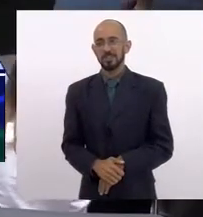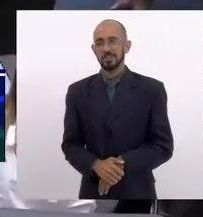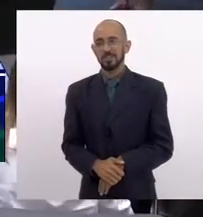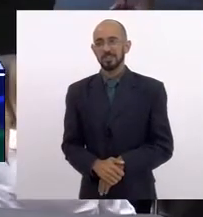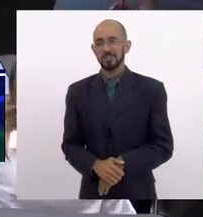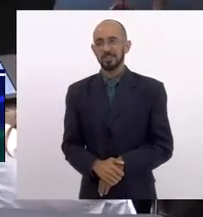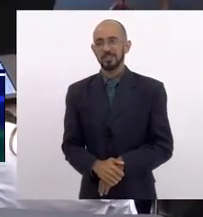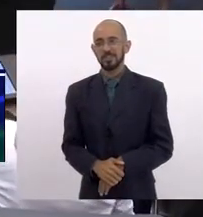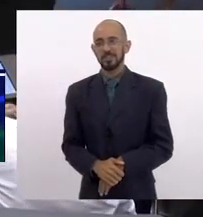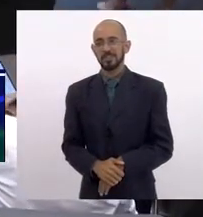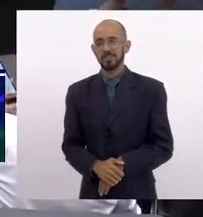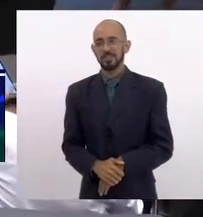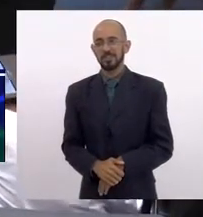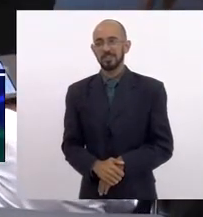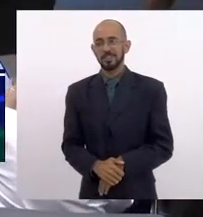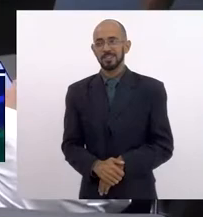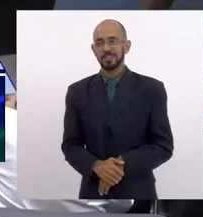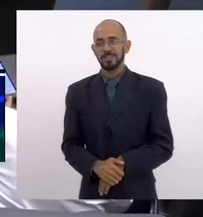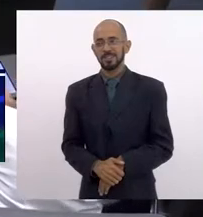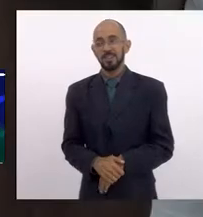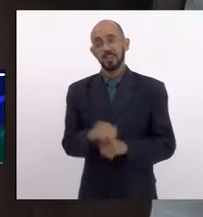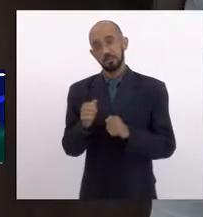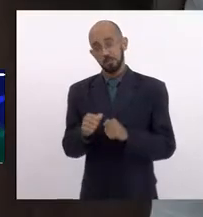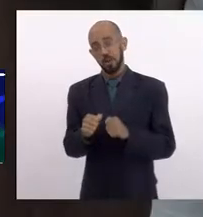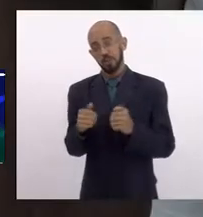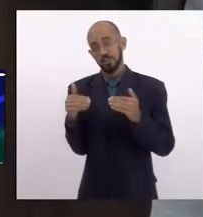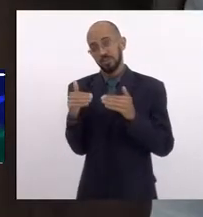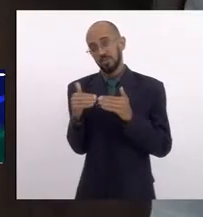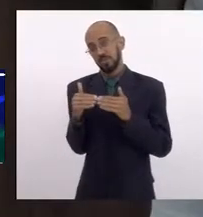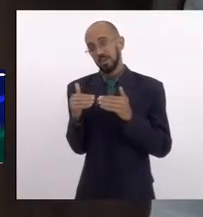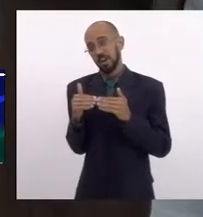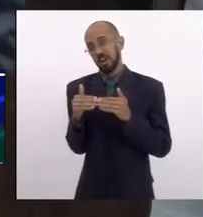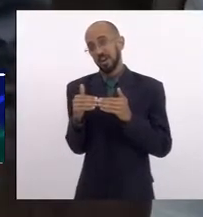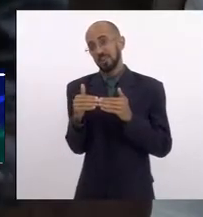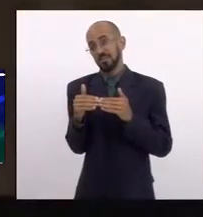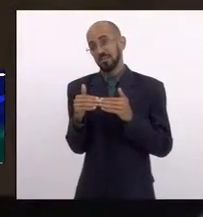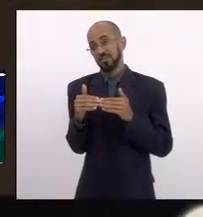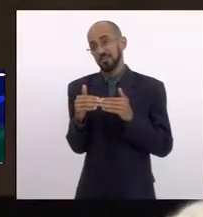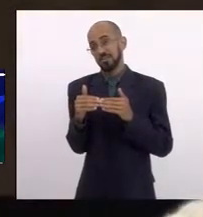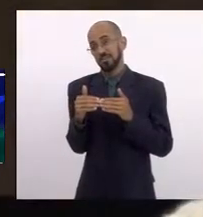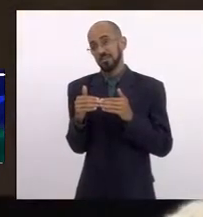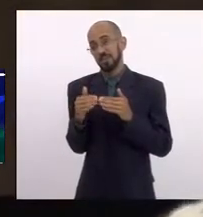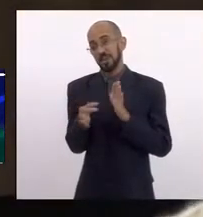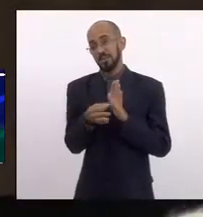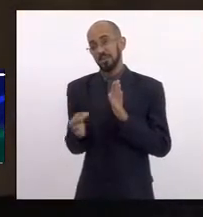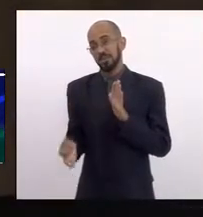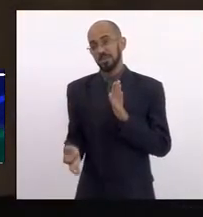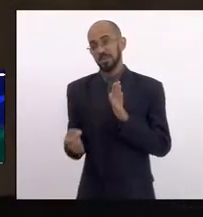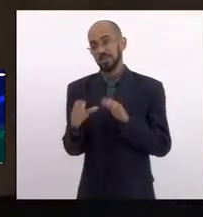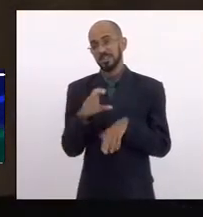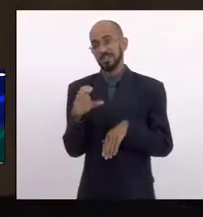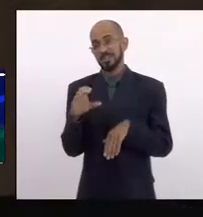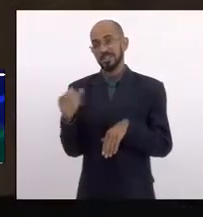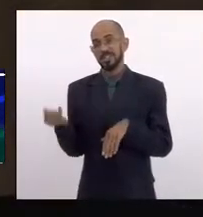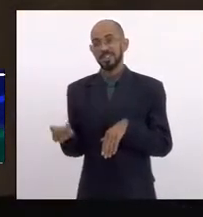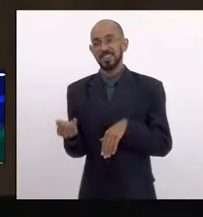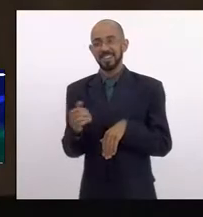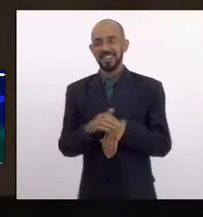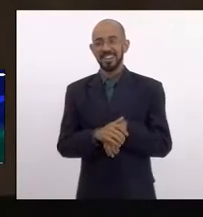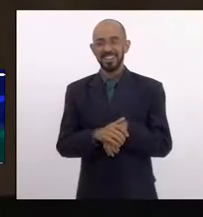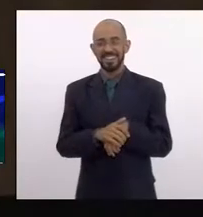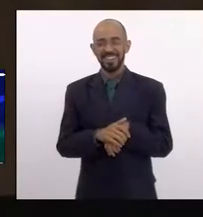e ele pode até tá favorável apareceu das exceções ato seu presente aqui faltou